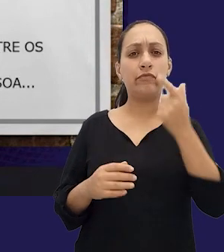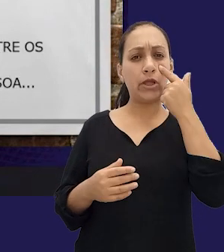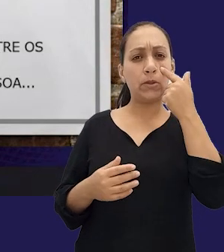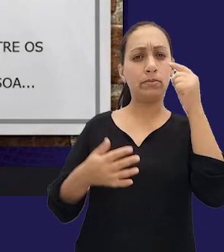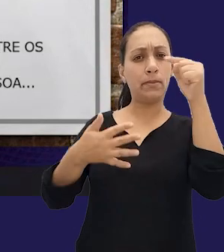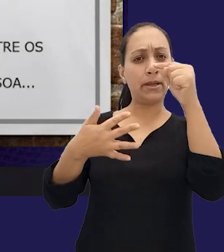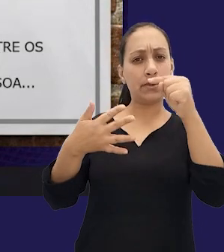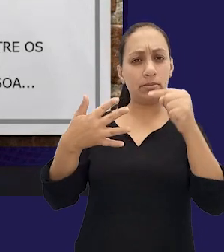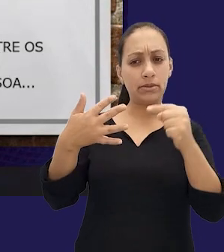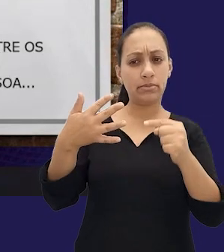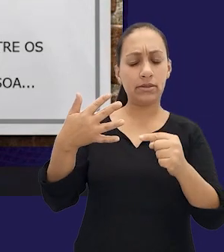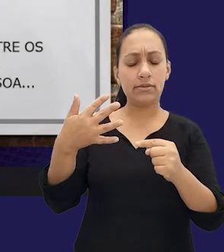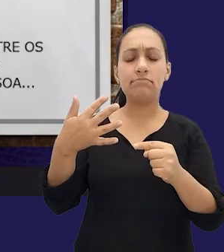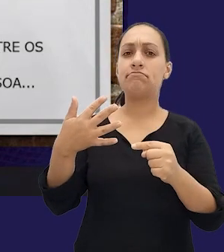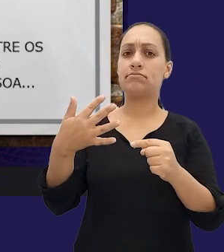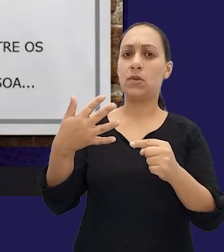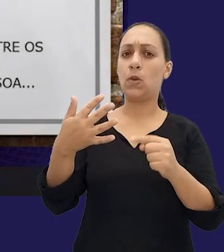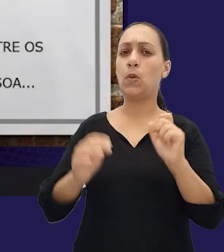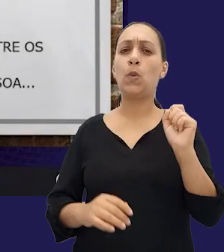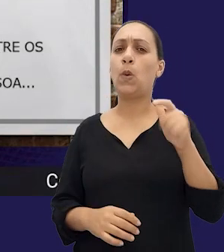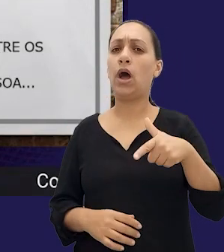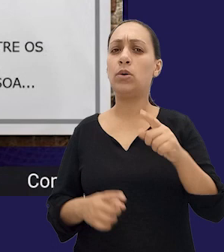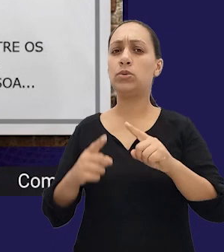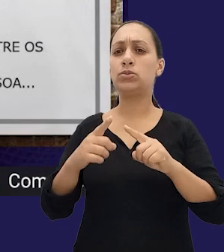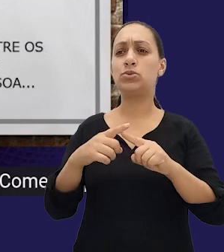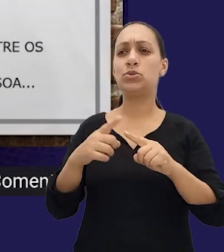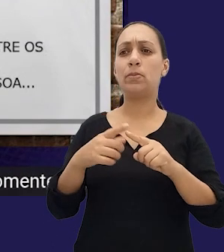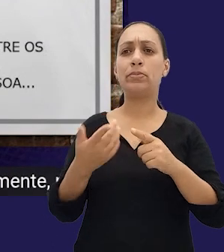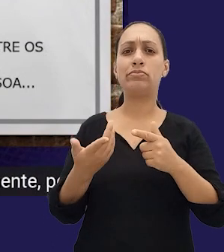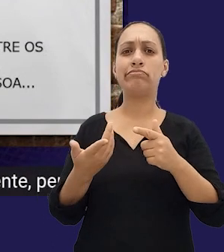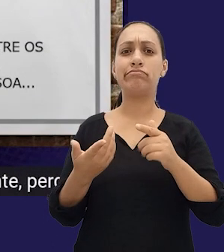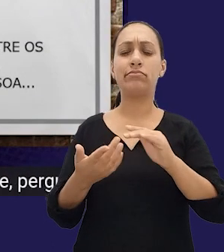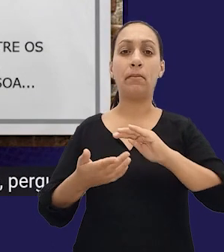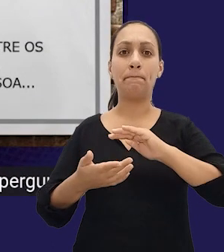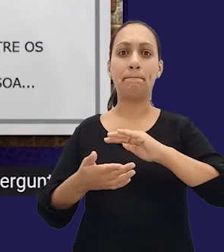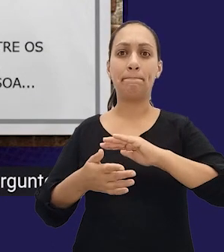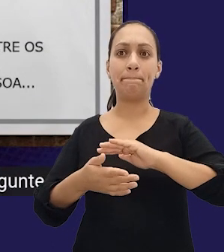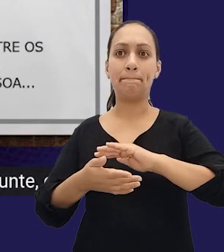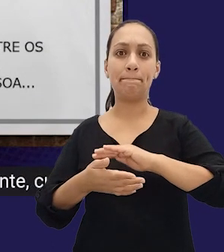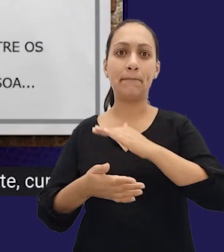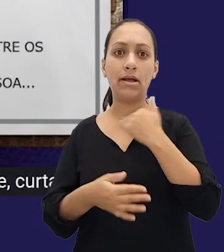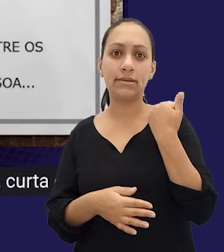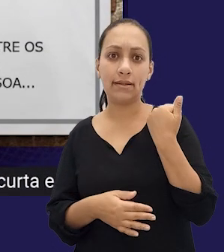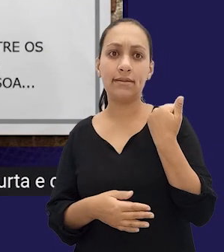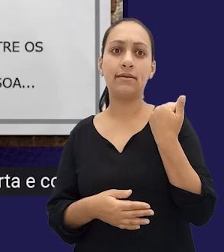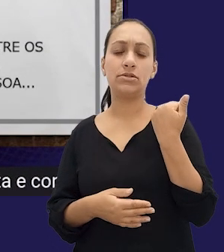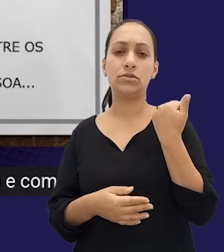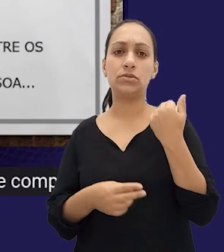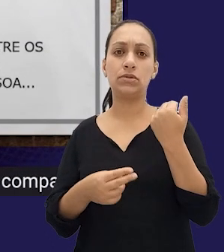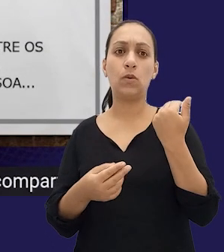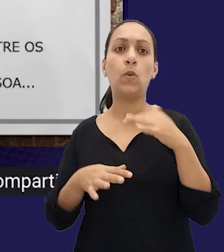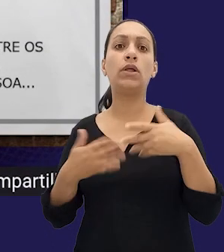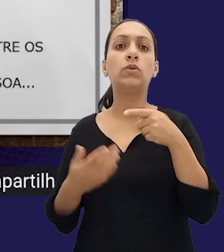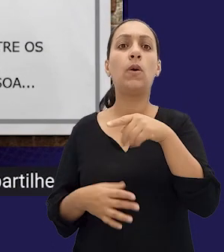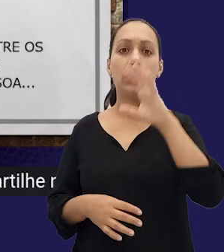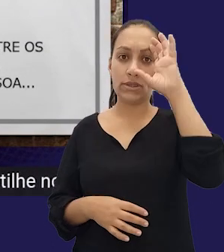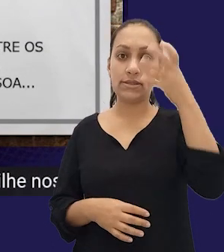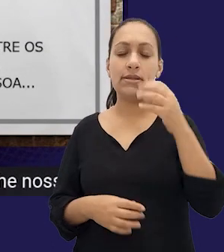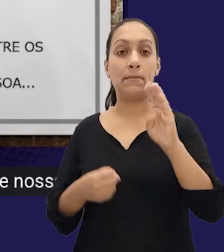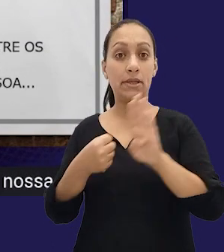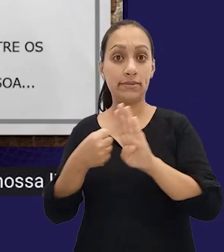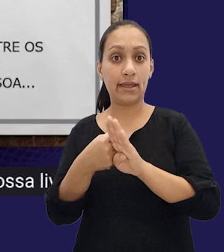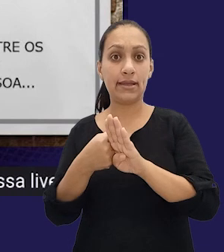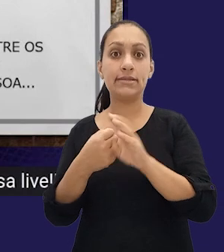critérios, como qual era o nível de letalidade de infecções por uma dada bactéria, se essa dada bactéria